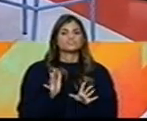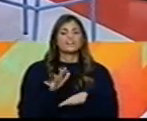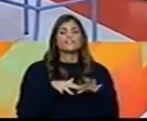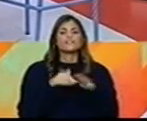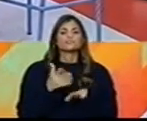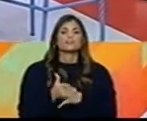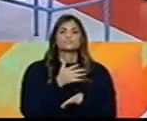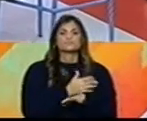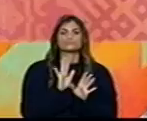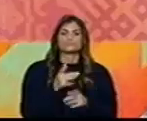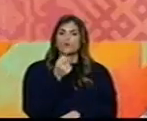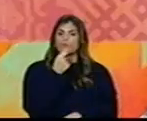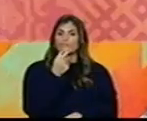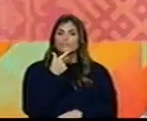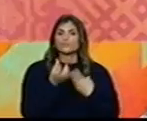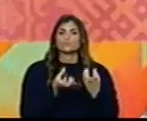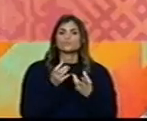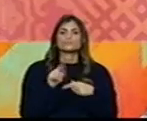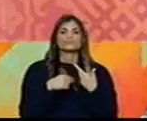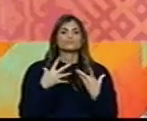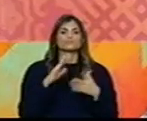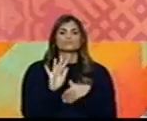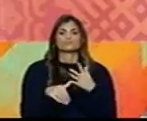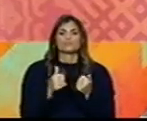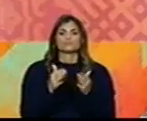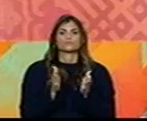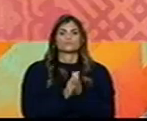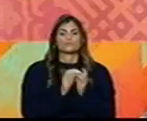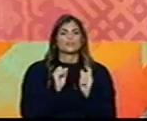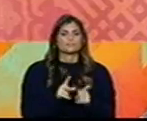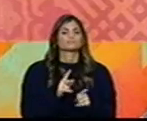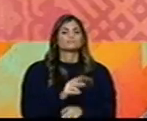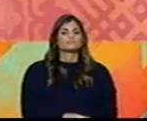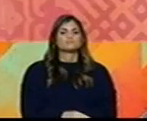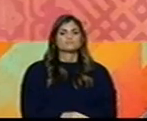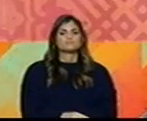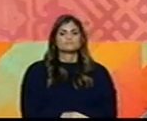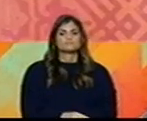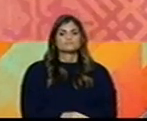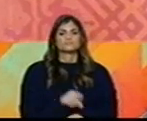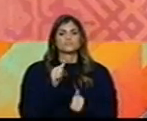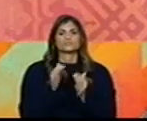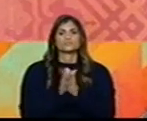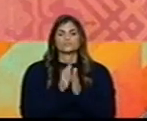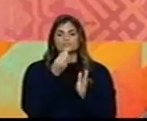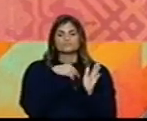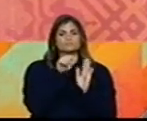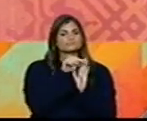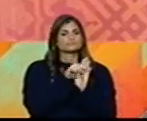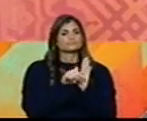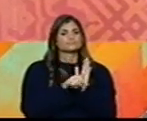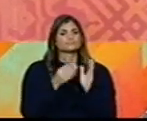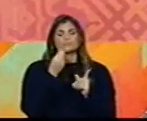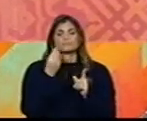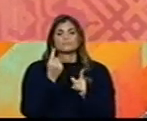para... Já tenho o feijão cozido, depois é só pôr as coisas lá dentro na panela. Muito bem, está bem? Muito bem. E portanto, temos aqui todos os ingredientes que precisamos para uma